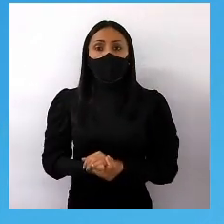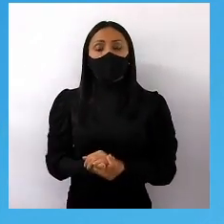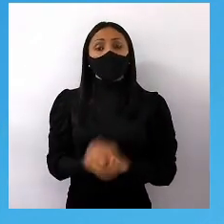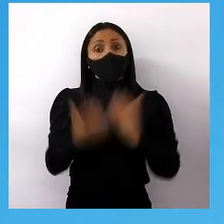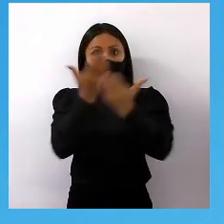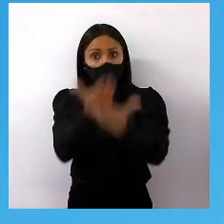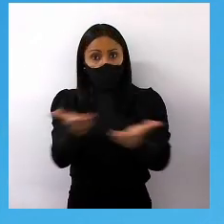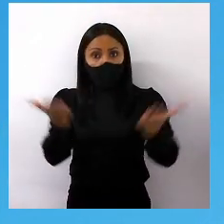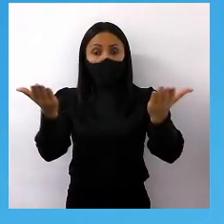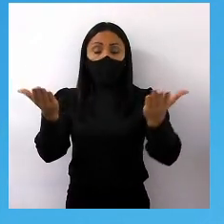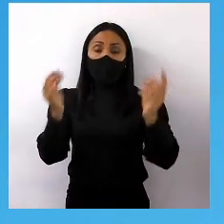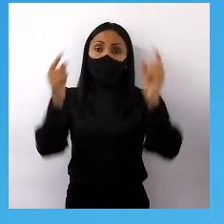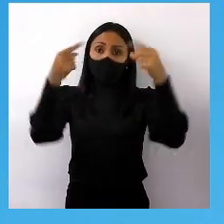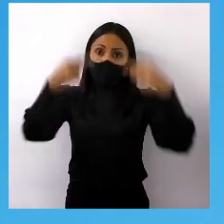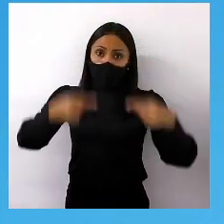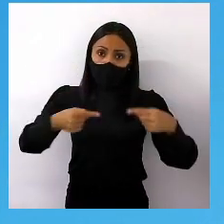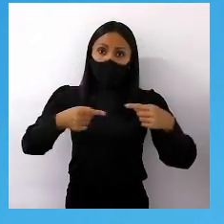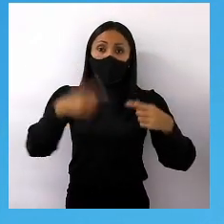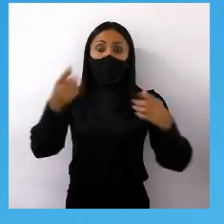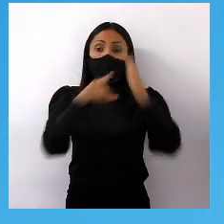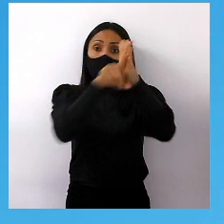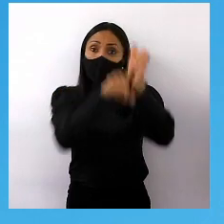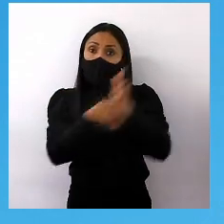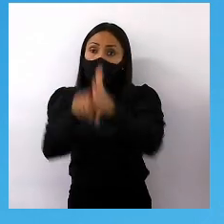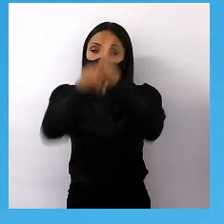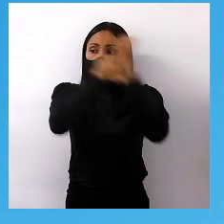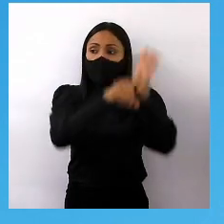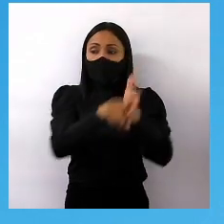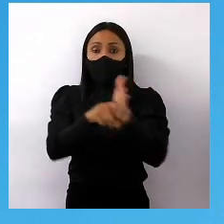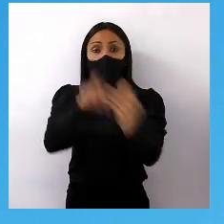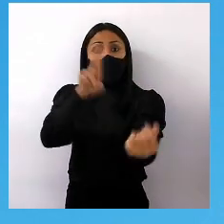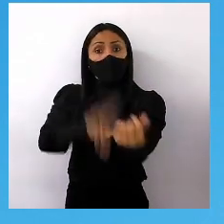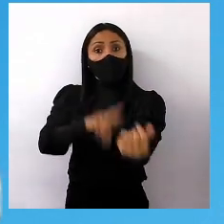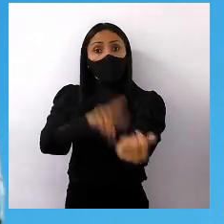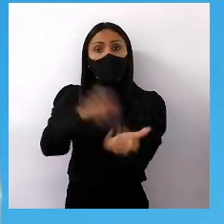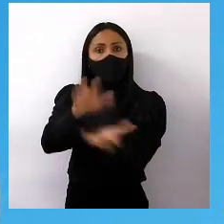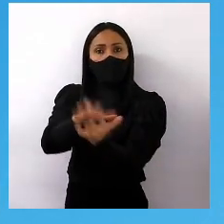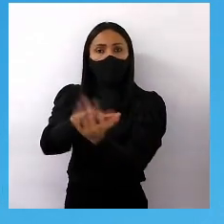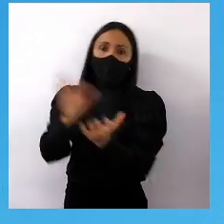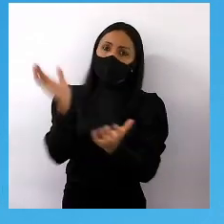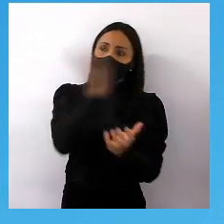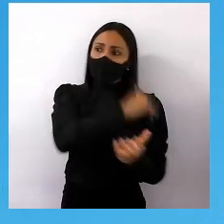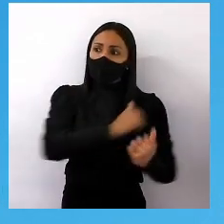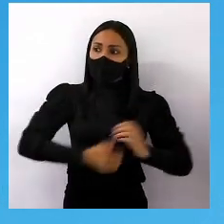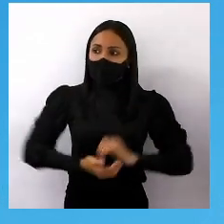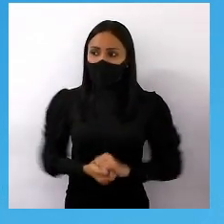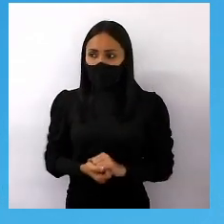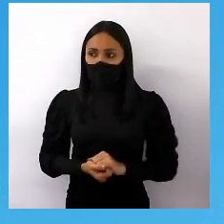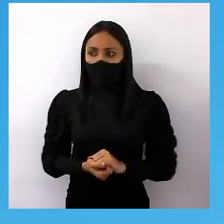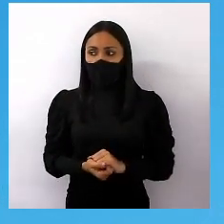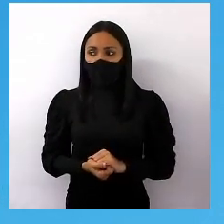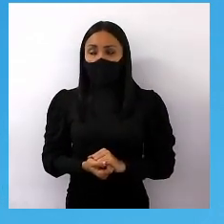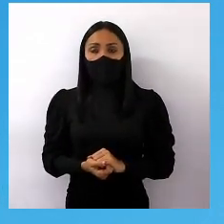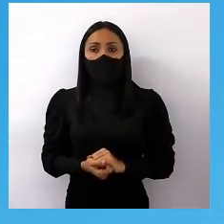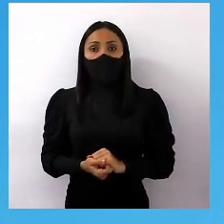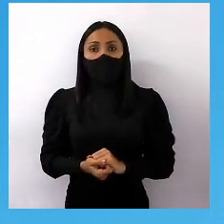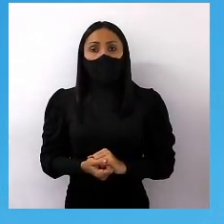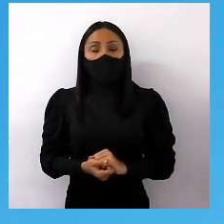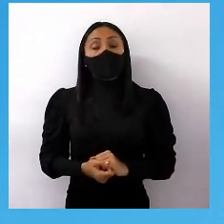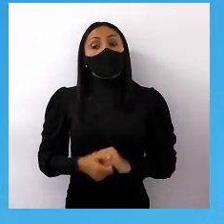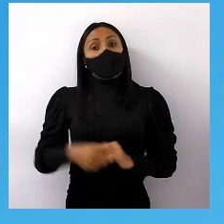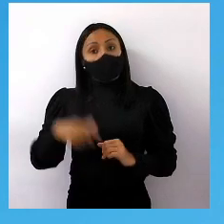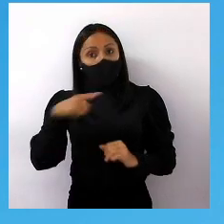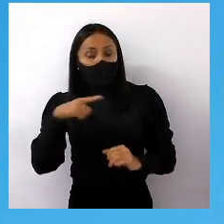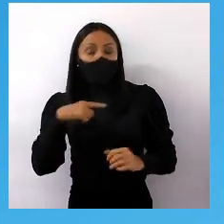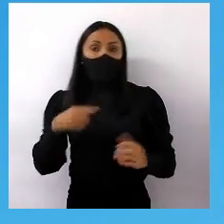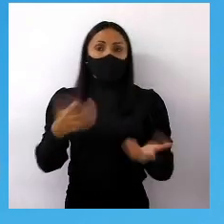vocês um desafio que é justamente pesquisar os ritmos pernambucanos. Vamos lá. Bom, a gente também vai até